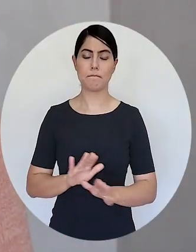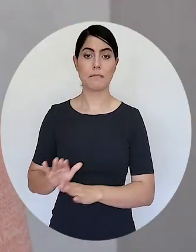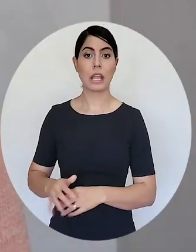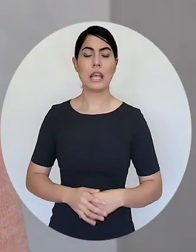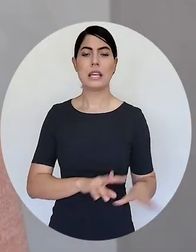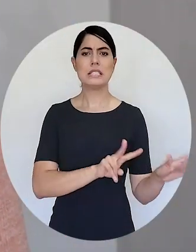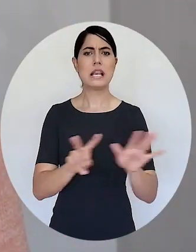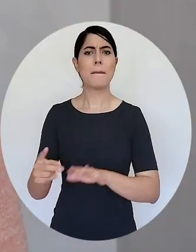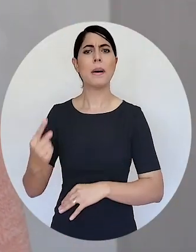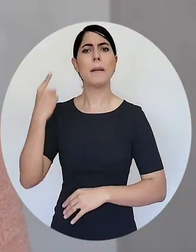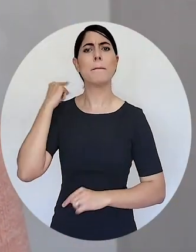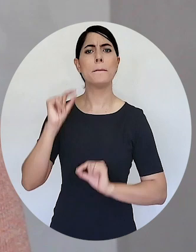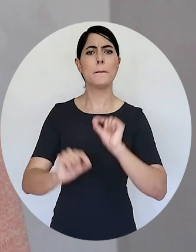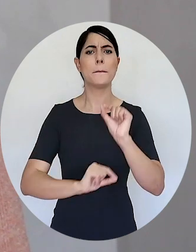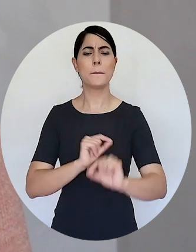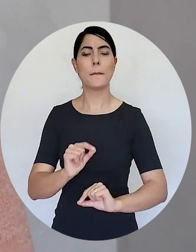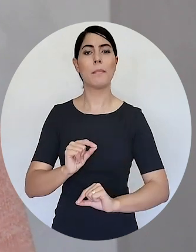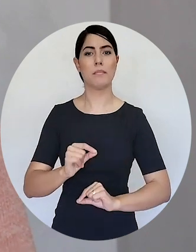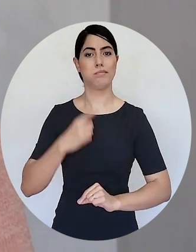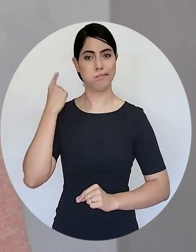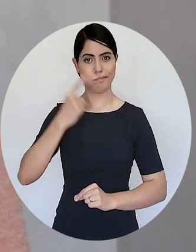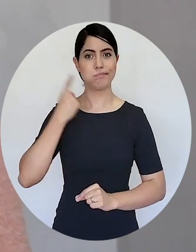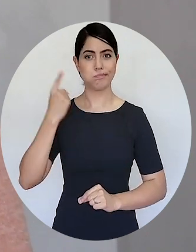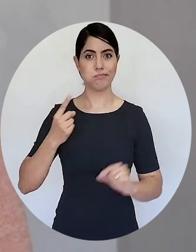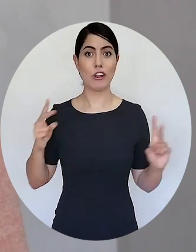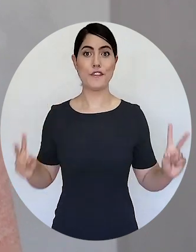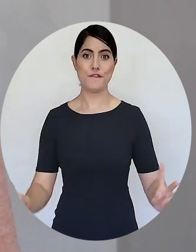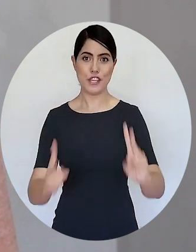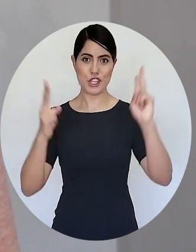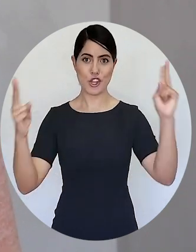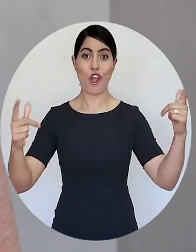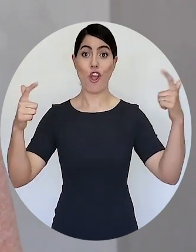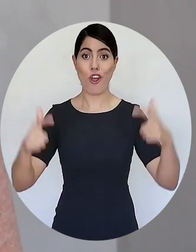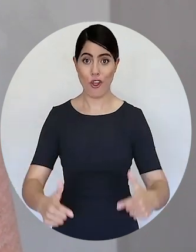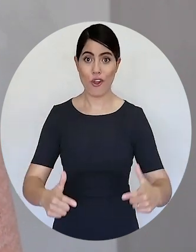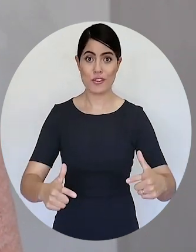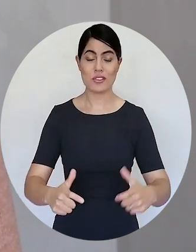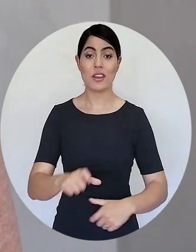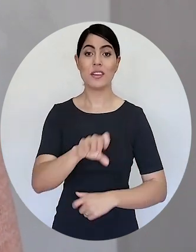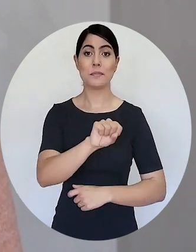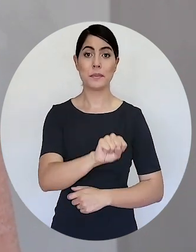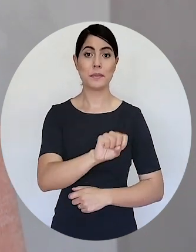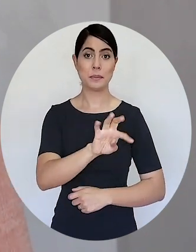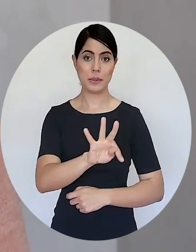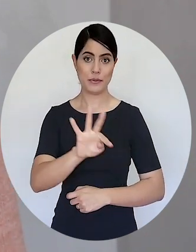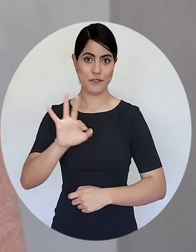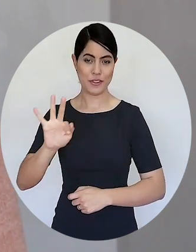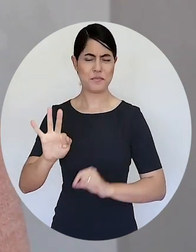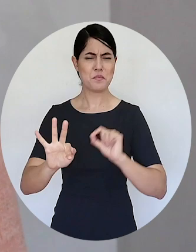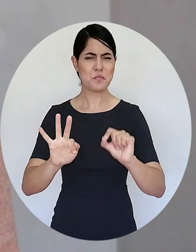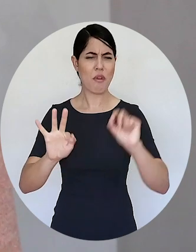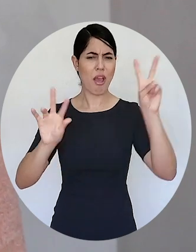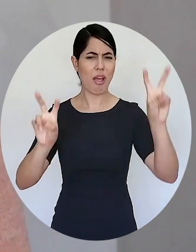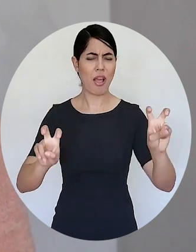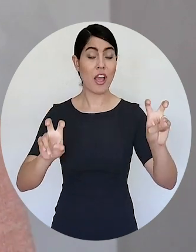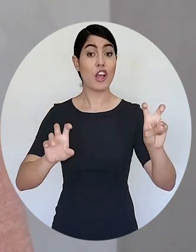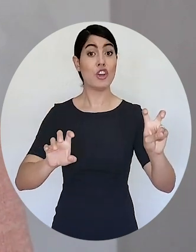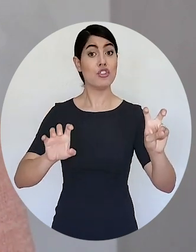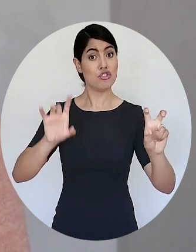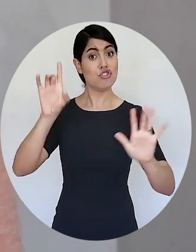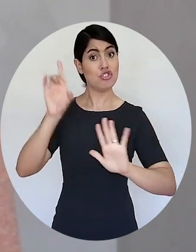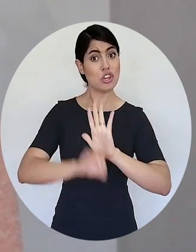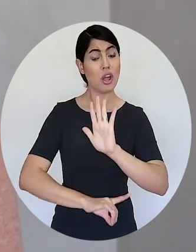última semana, a advocacia comemorou uma vitória da Ordem no Supremo Tribunal Federal. O direito de advogadas